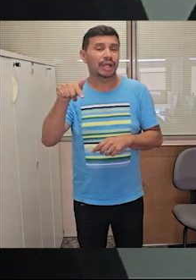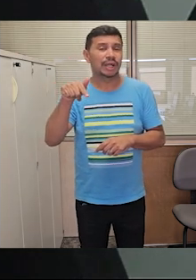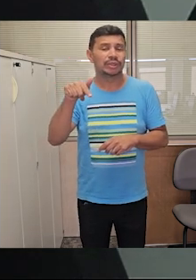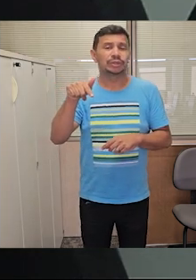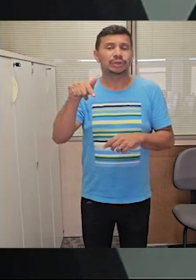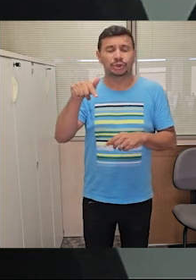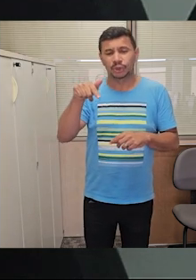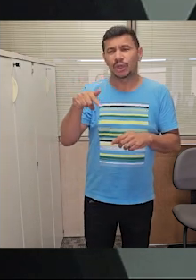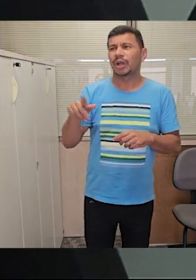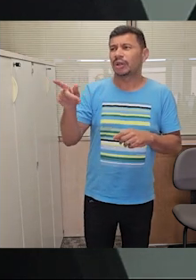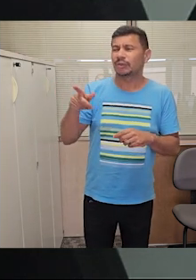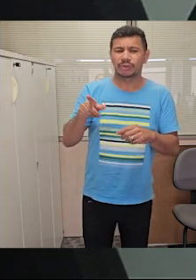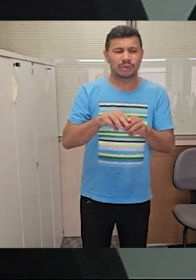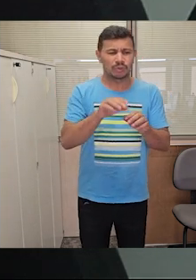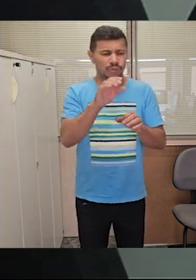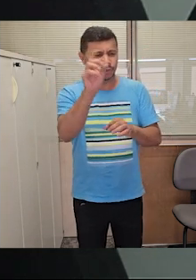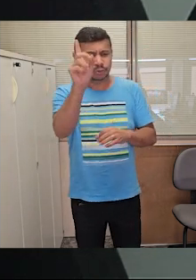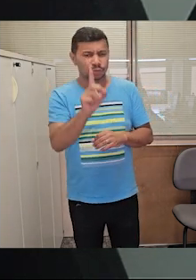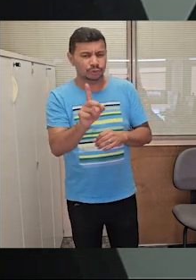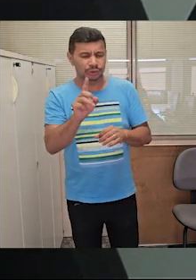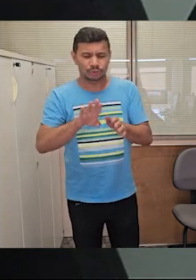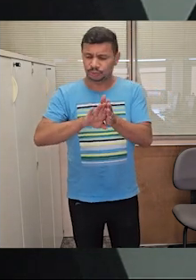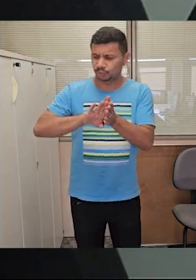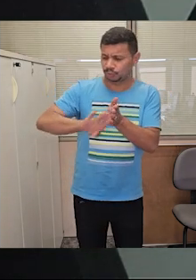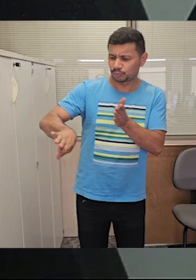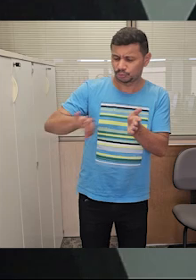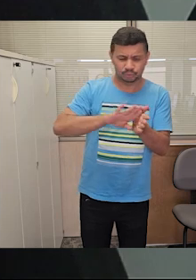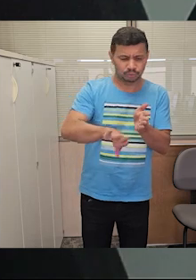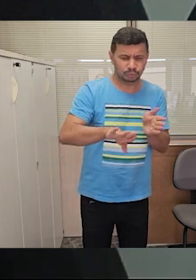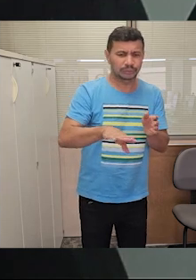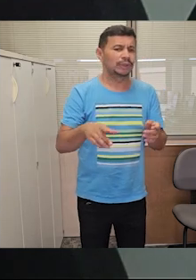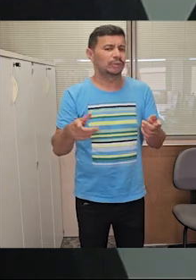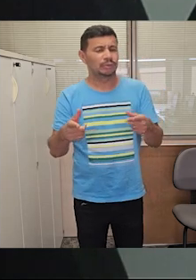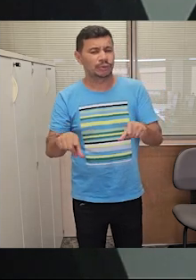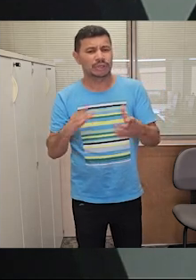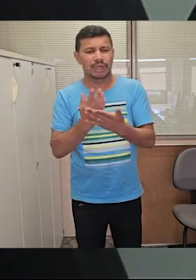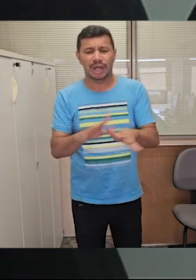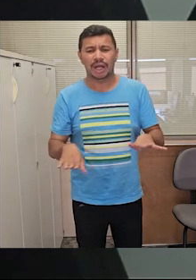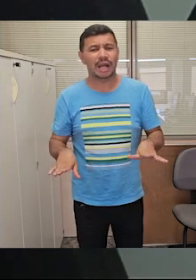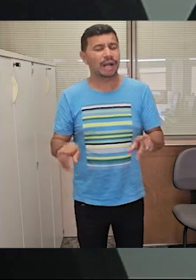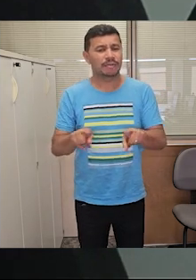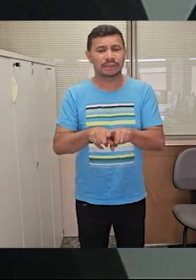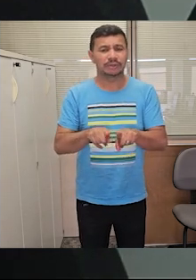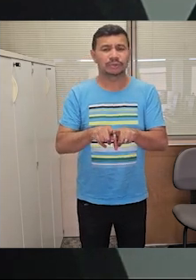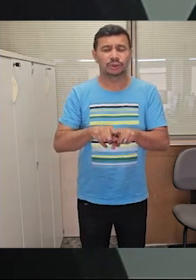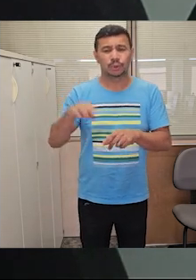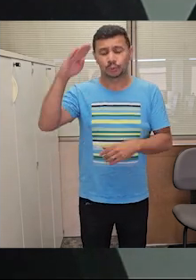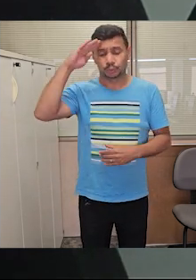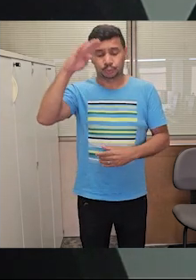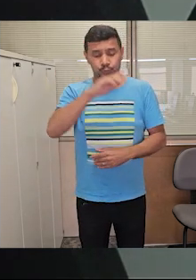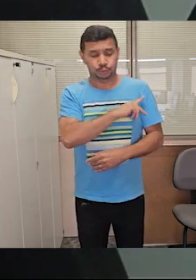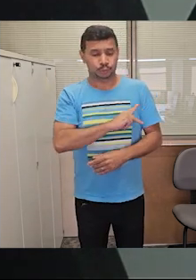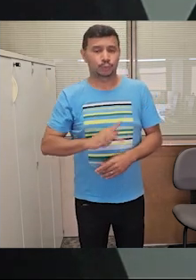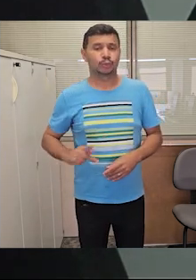Intervenção significa destituir as diretorias e o governo militar nomear